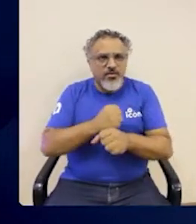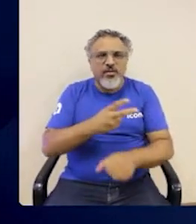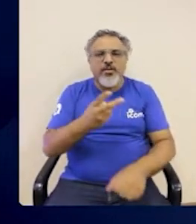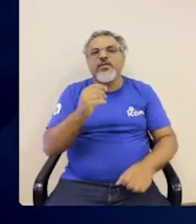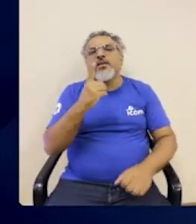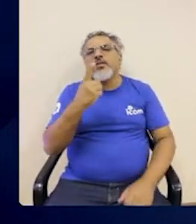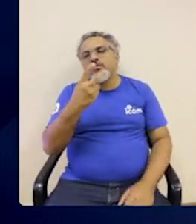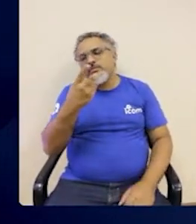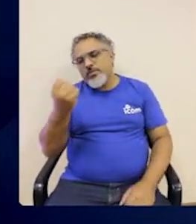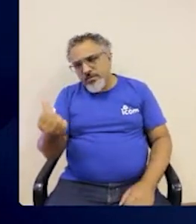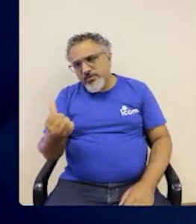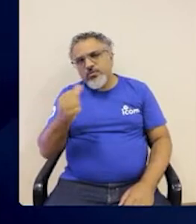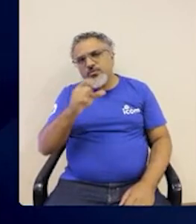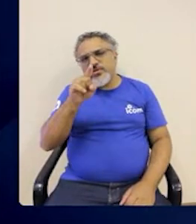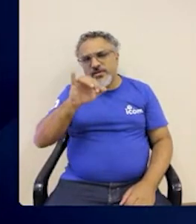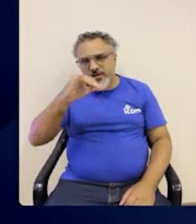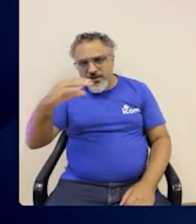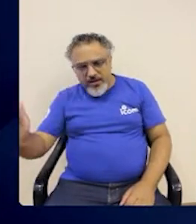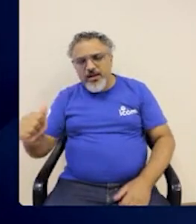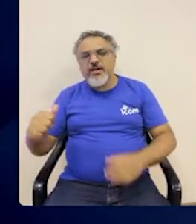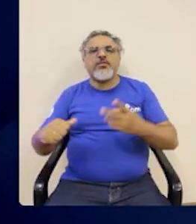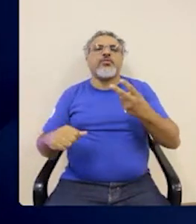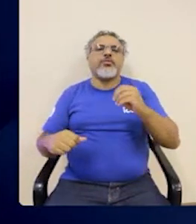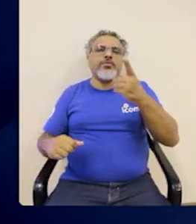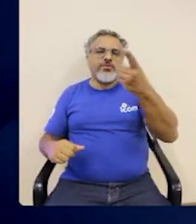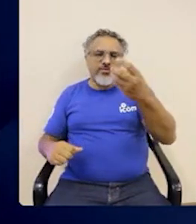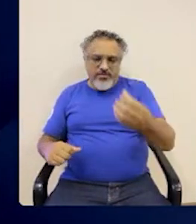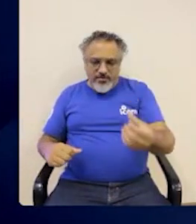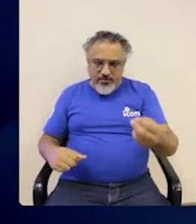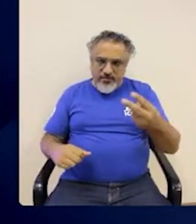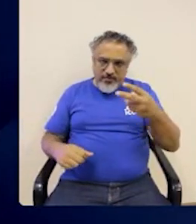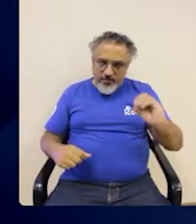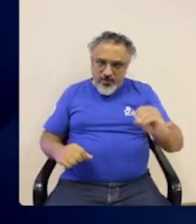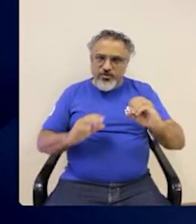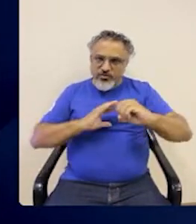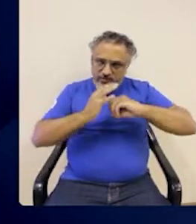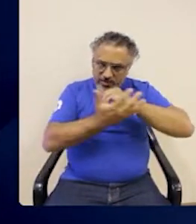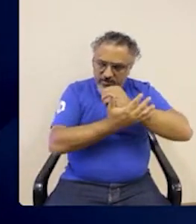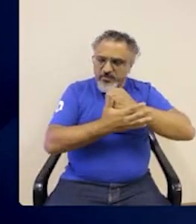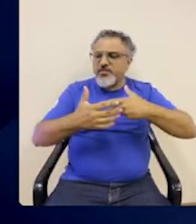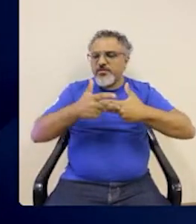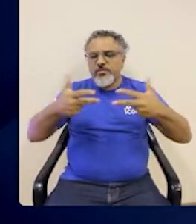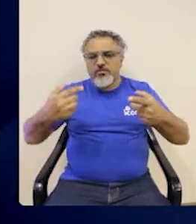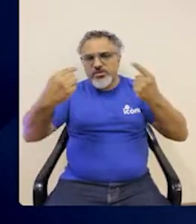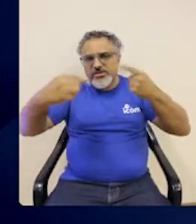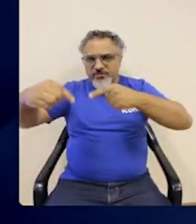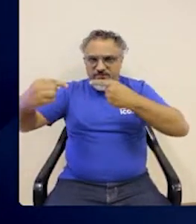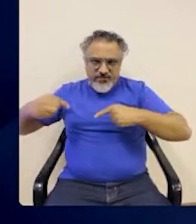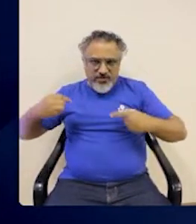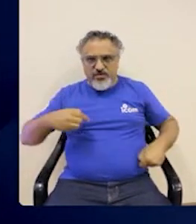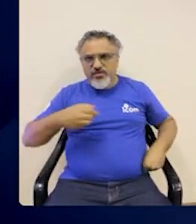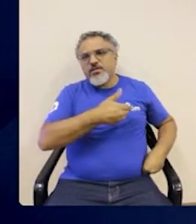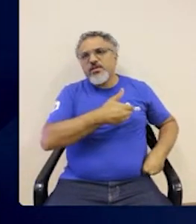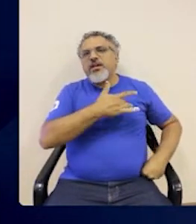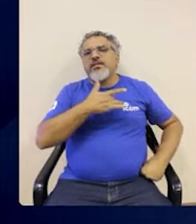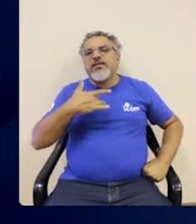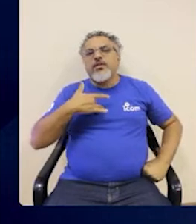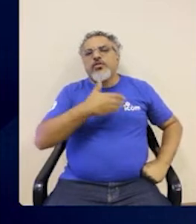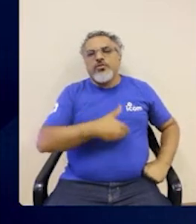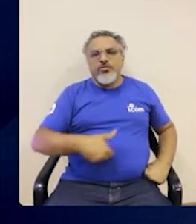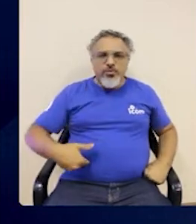teve a pandemia ali em 2020. Então, os desafios no contexto das políticas públicas e da saúde pública, eles sempre vão